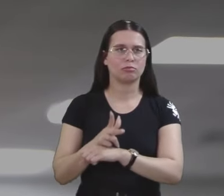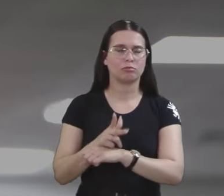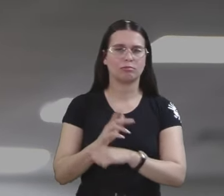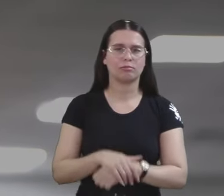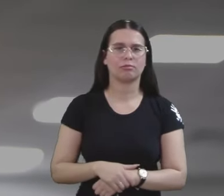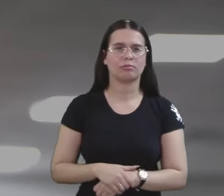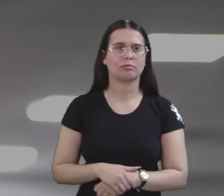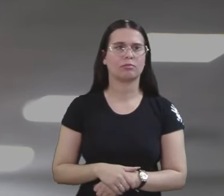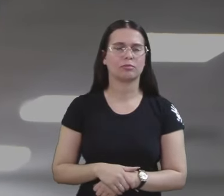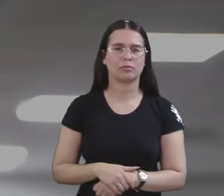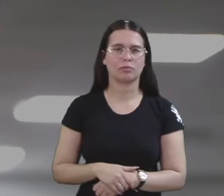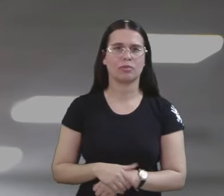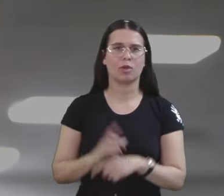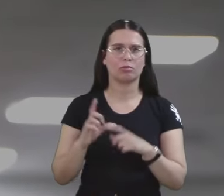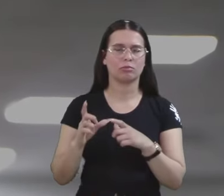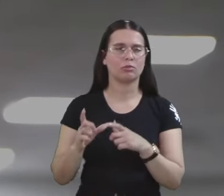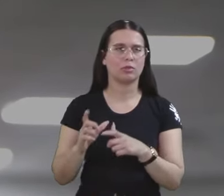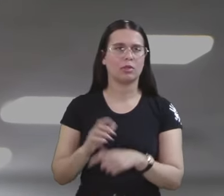Capelania.